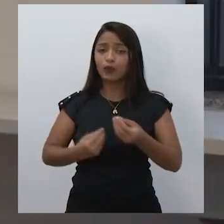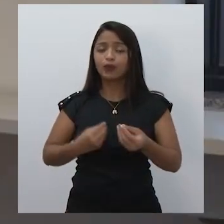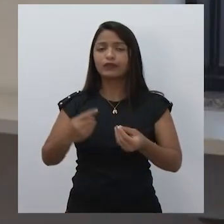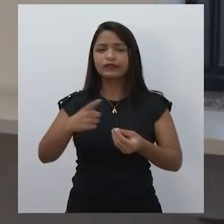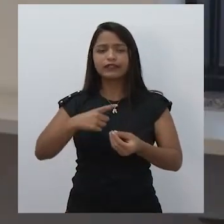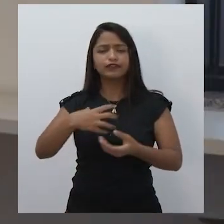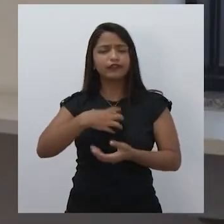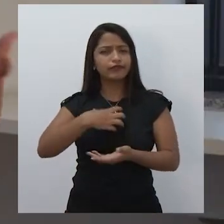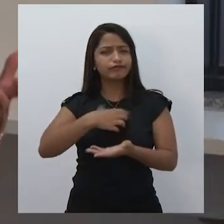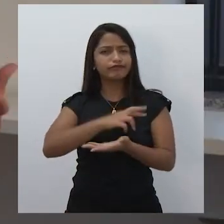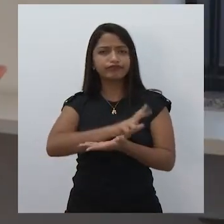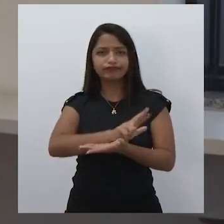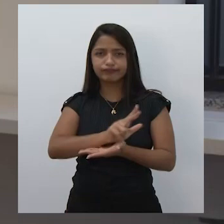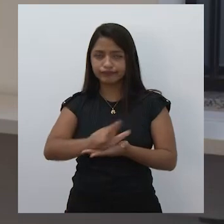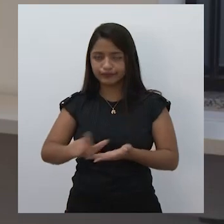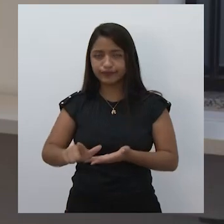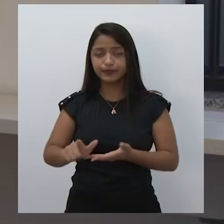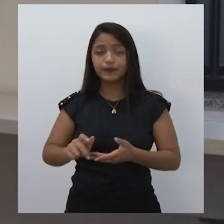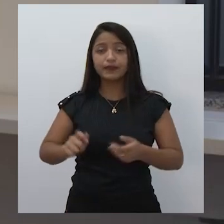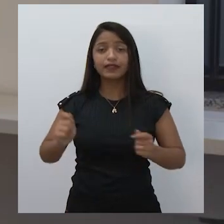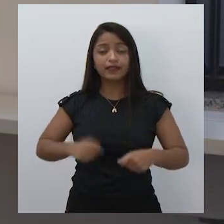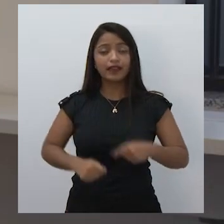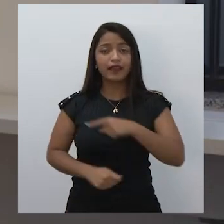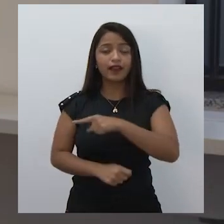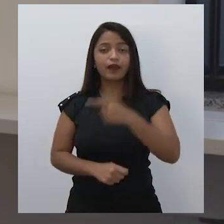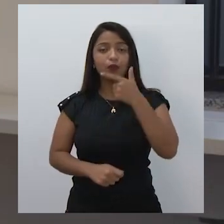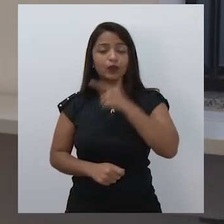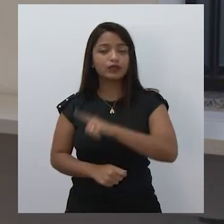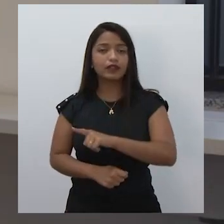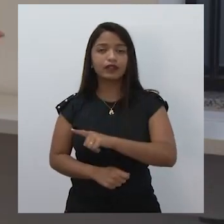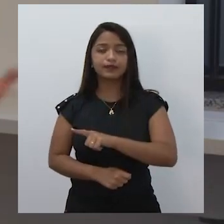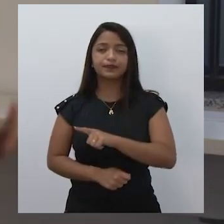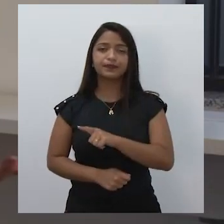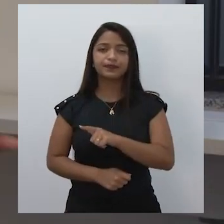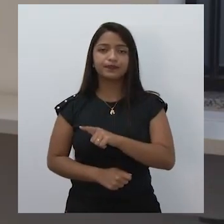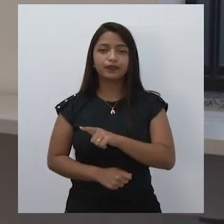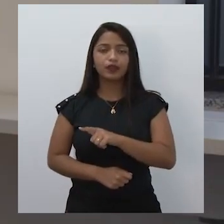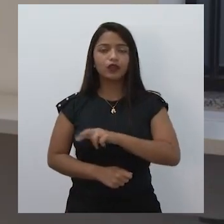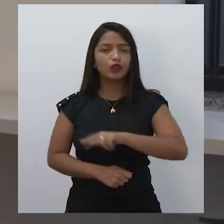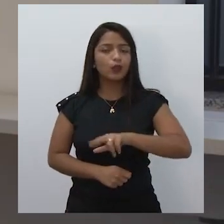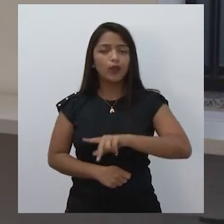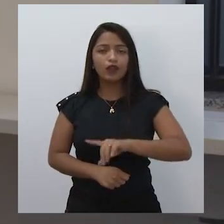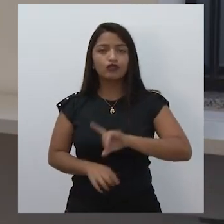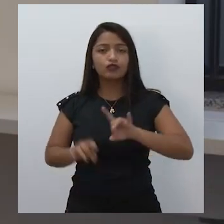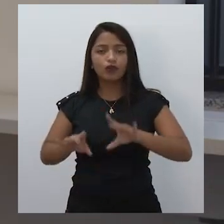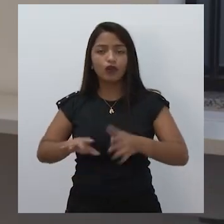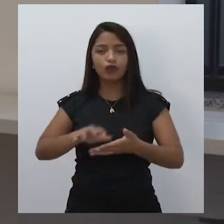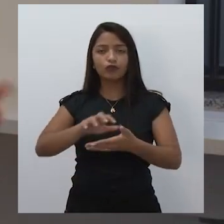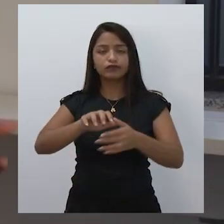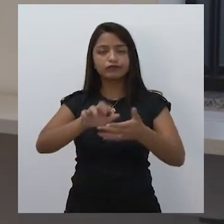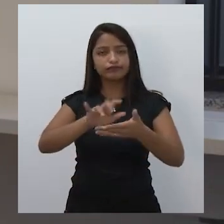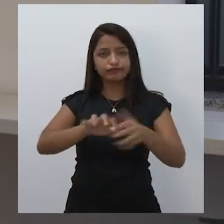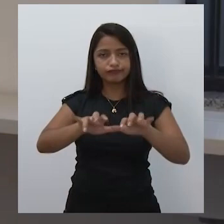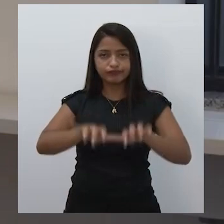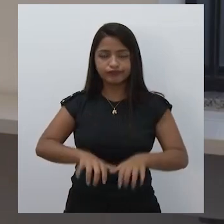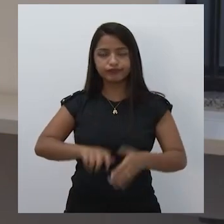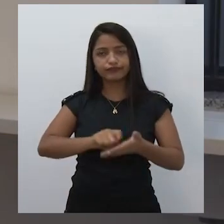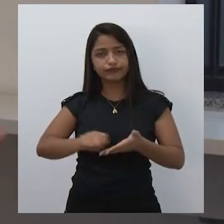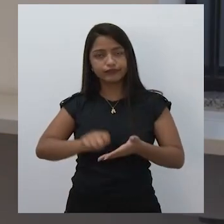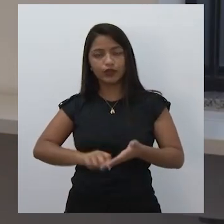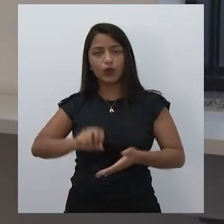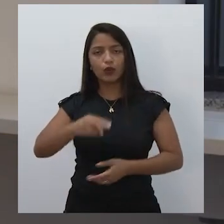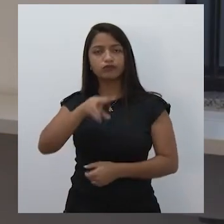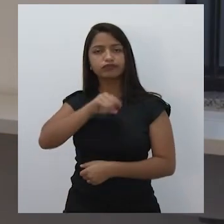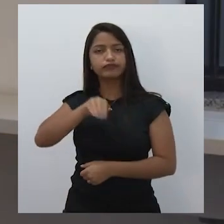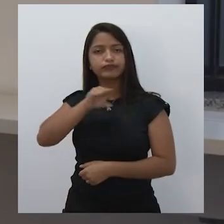mídias, né? Para que eles possam realmente usar não só a linguagem escrita e verbal, que é o tradicional